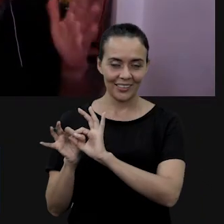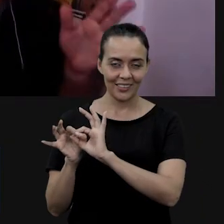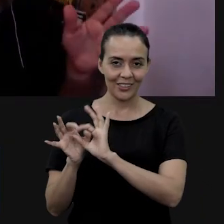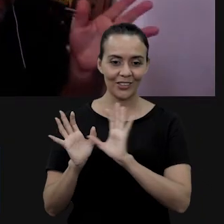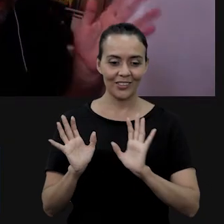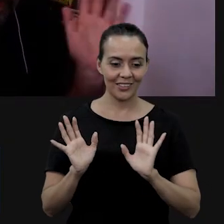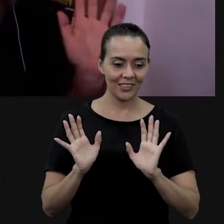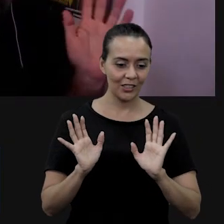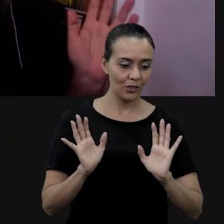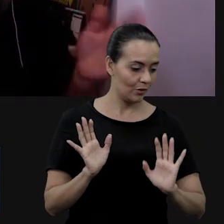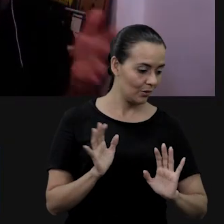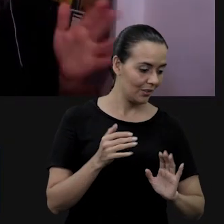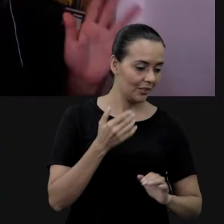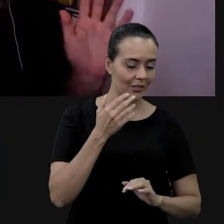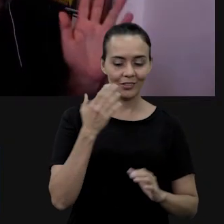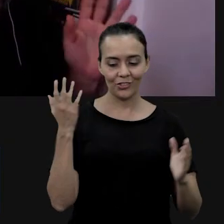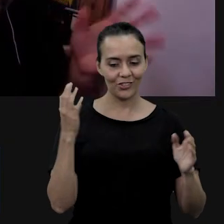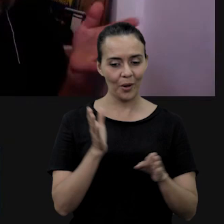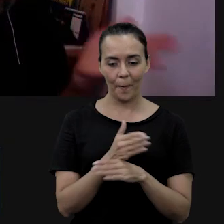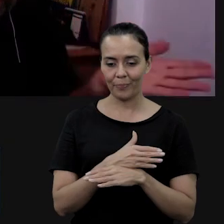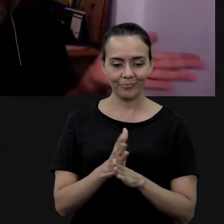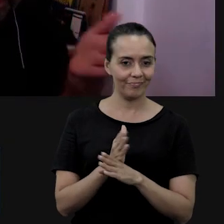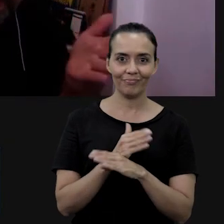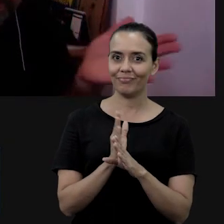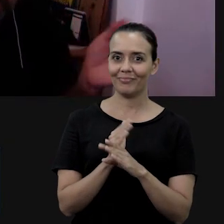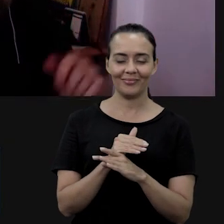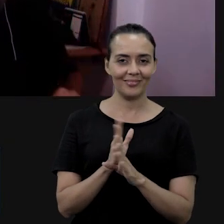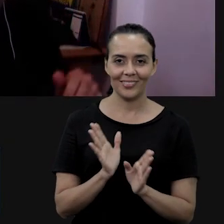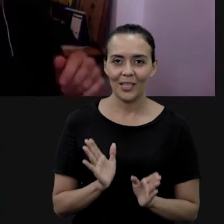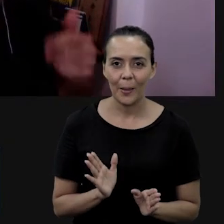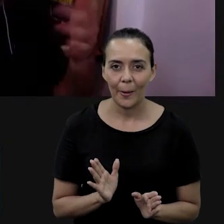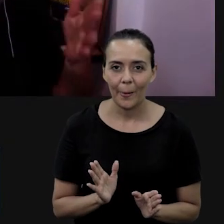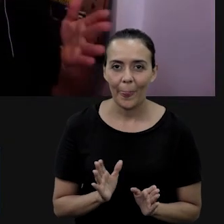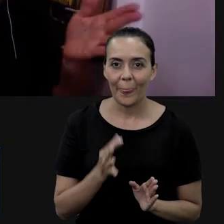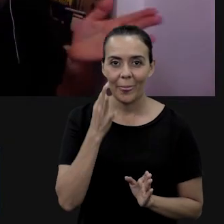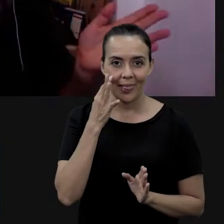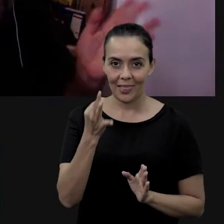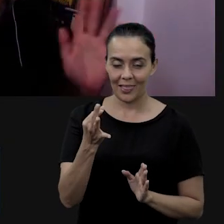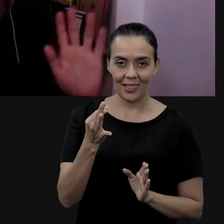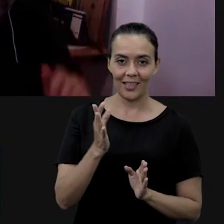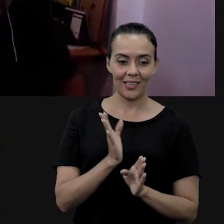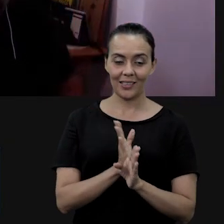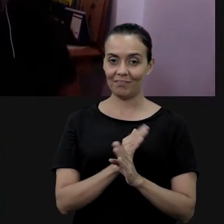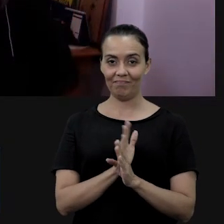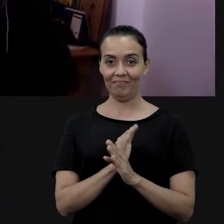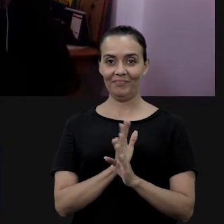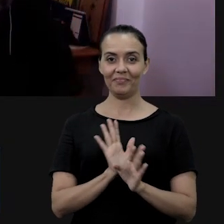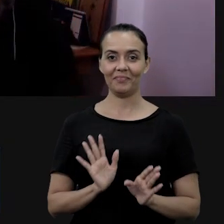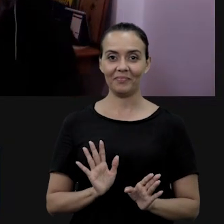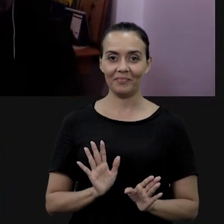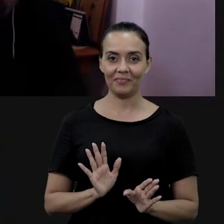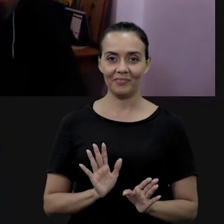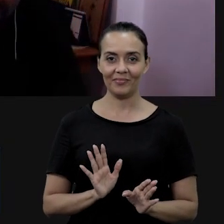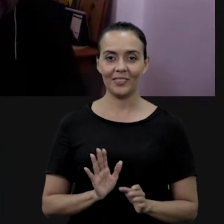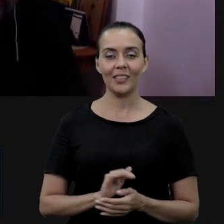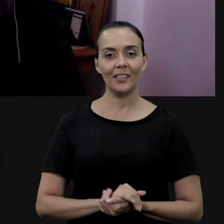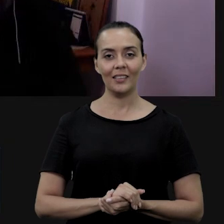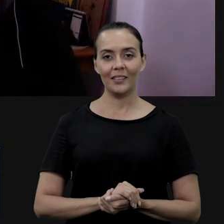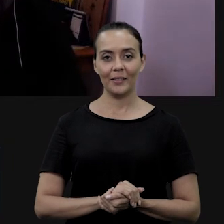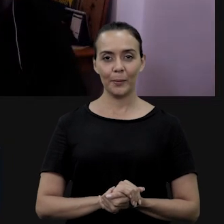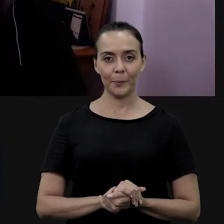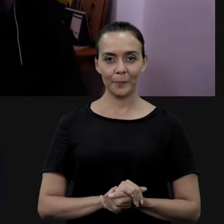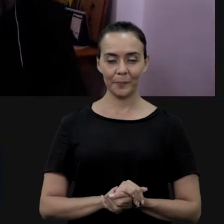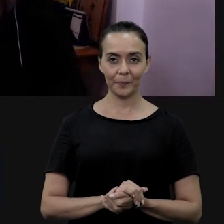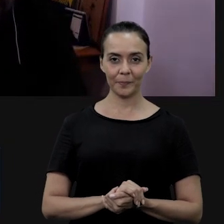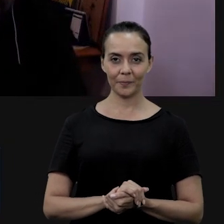perdi eu como espectador vou sair da minha, seguindo ali a narrativa, já causa uma